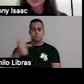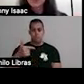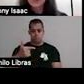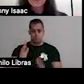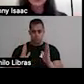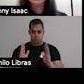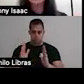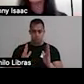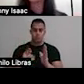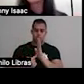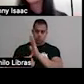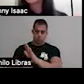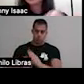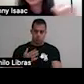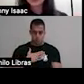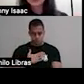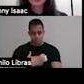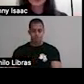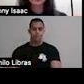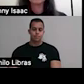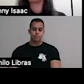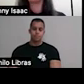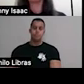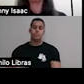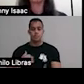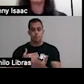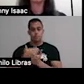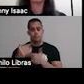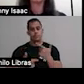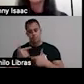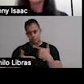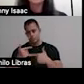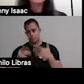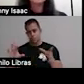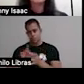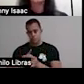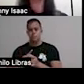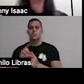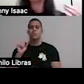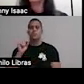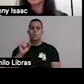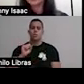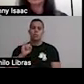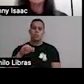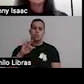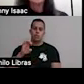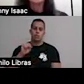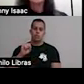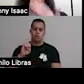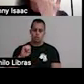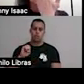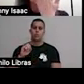da minha apresentação, eu comecei, portanto, a trabalhar com essa relação da síntese proteica na